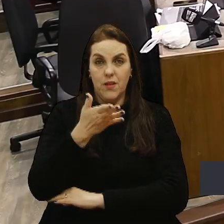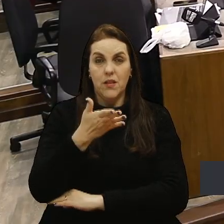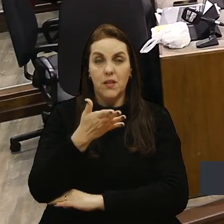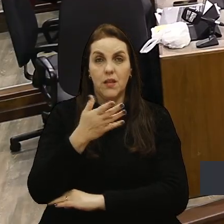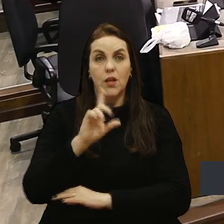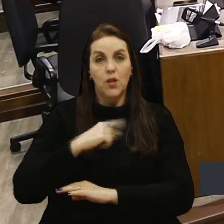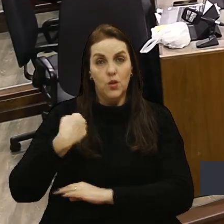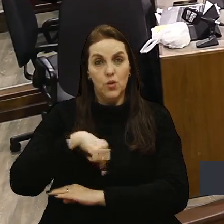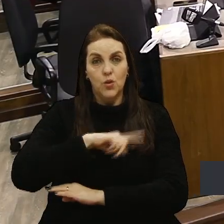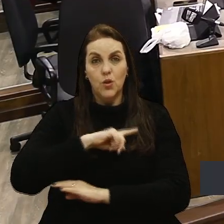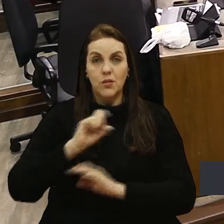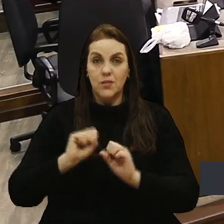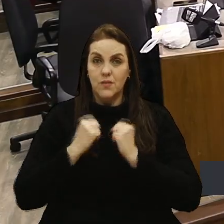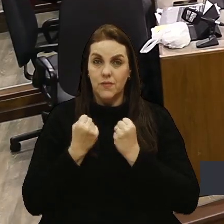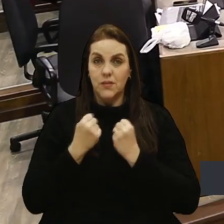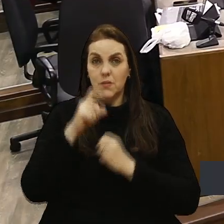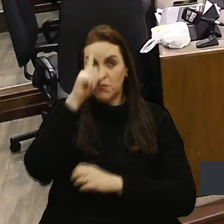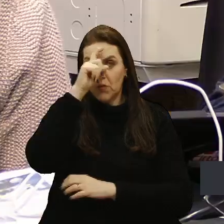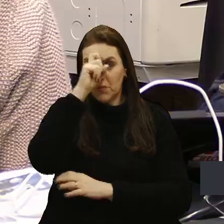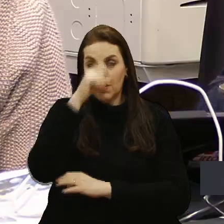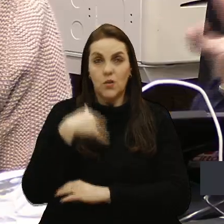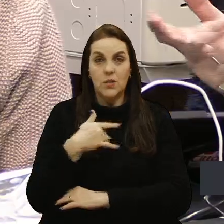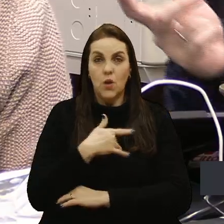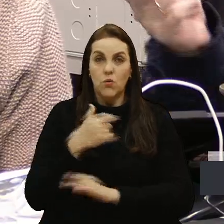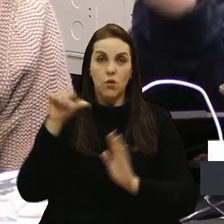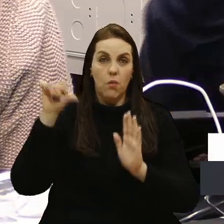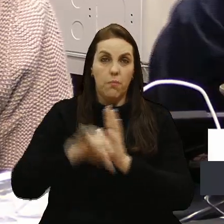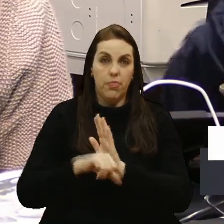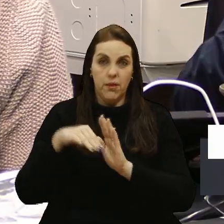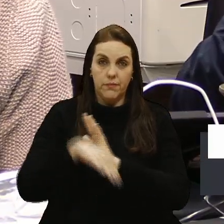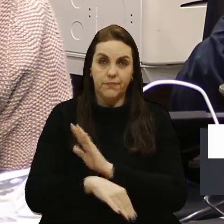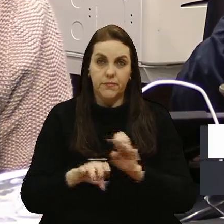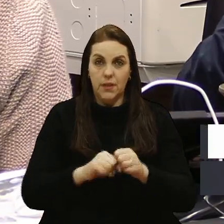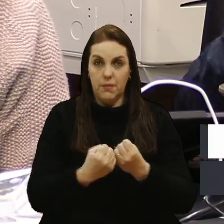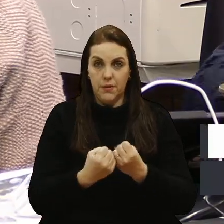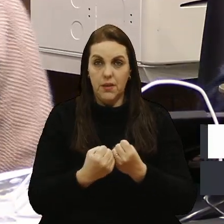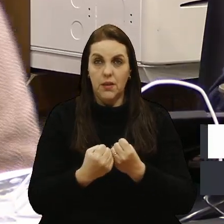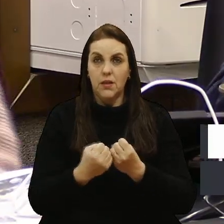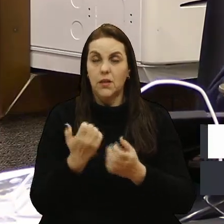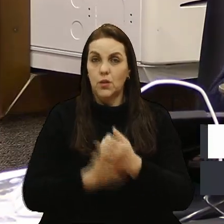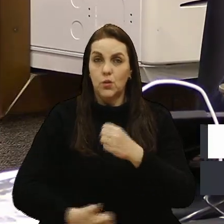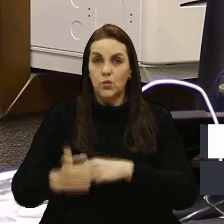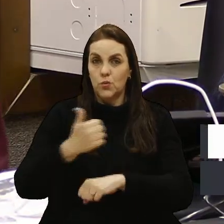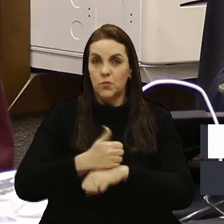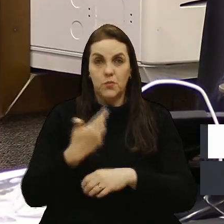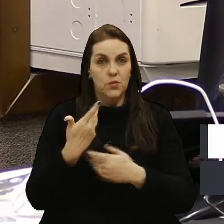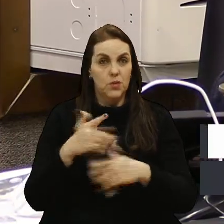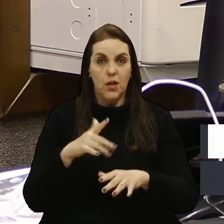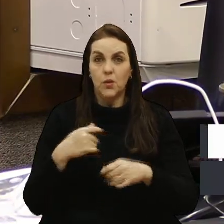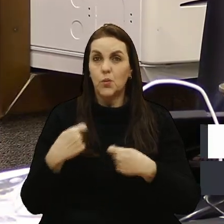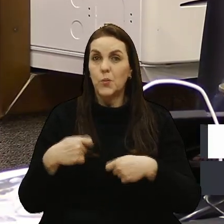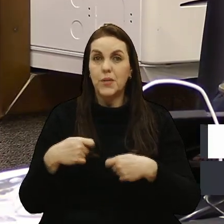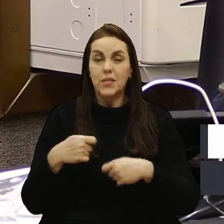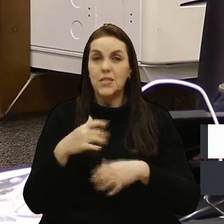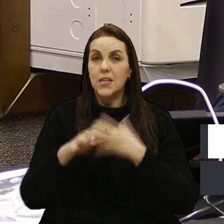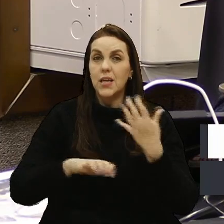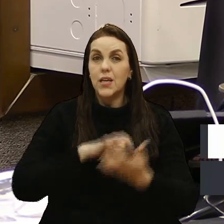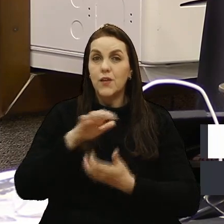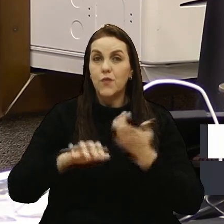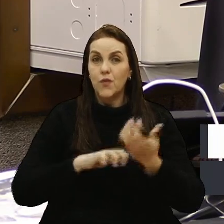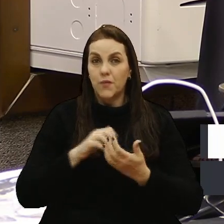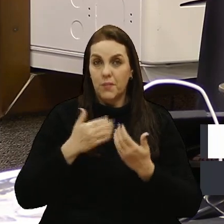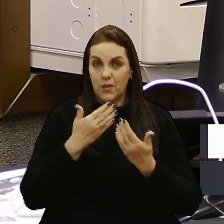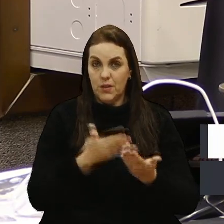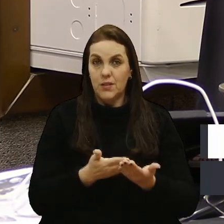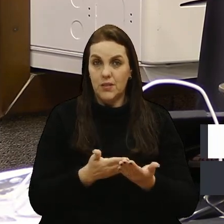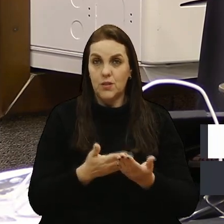que o Hospital Saúde vá à falência, que não haja uma cedência ou substituição de empresário, né? Então, eles não precisam ter nenhum envolvimento nisso, porque